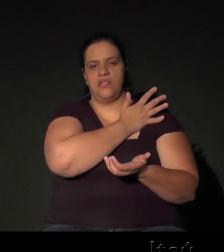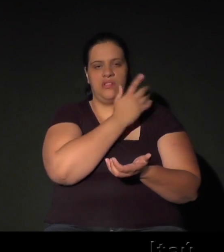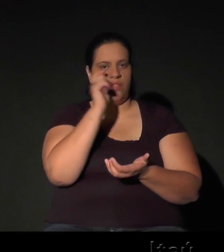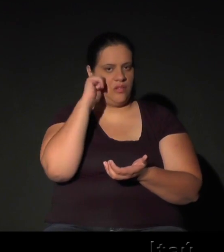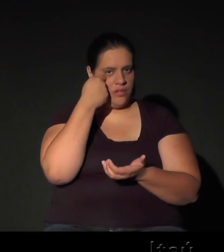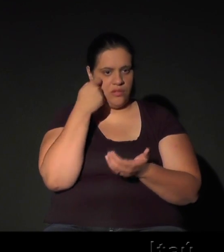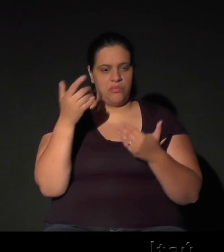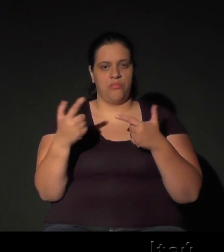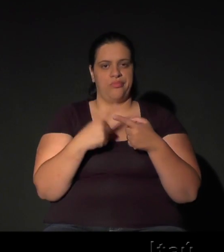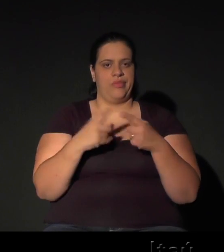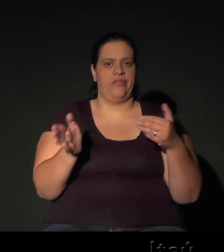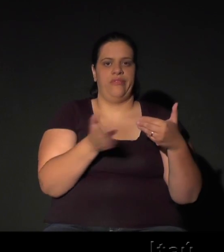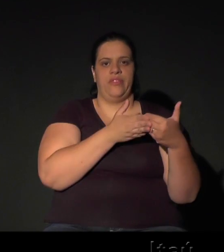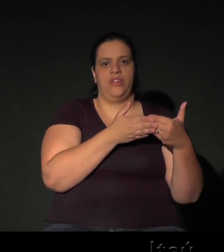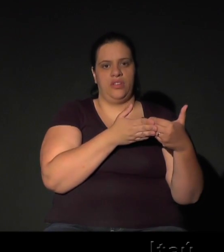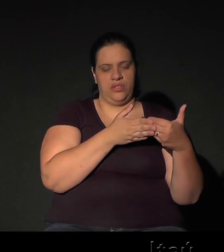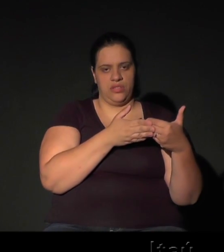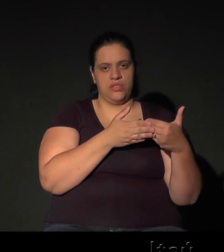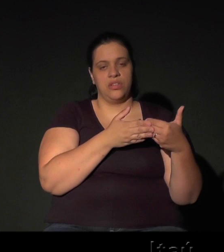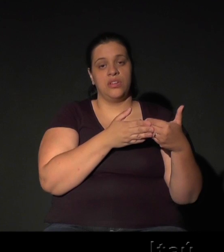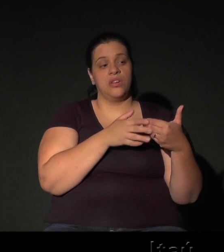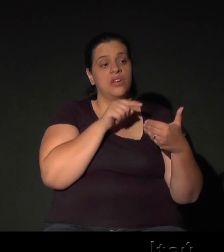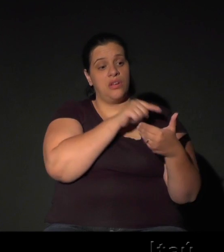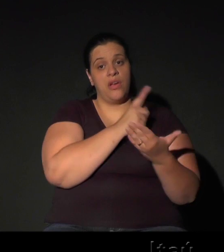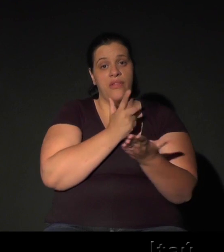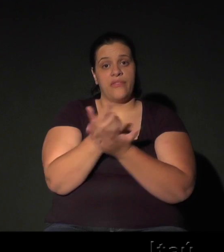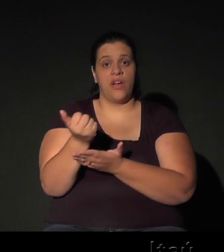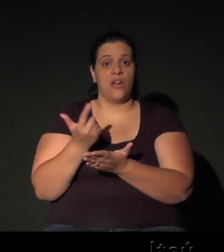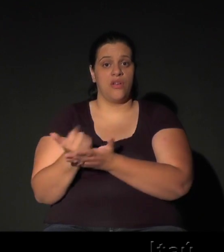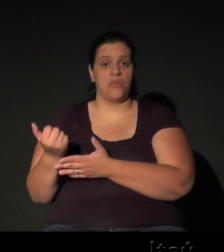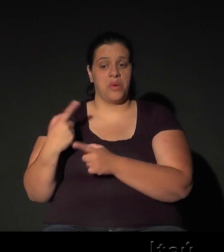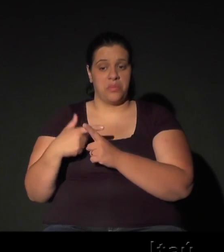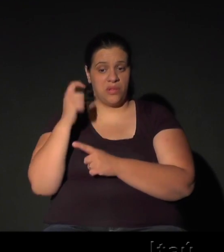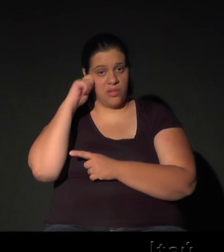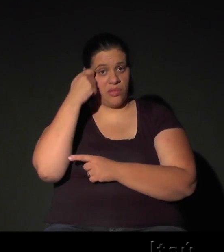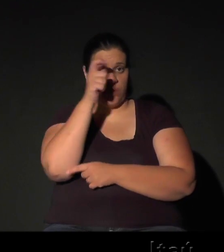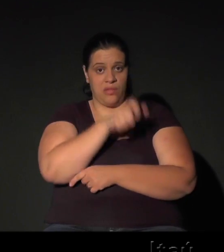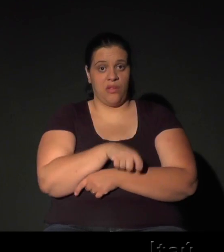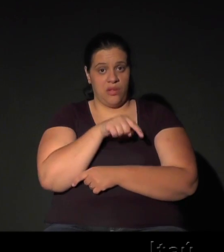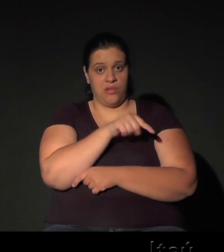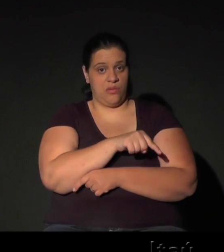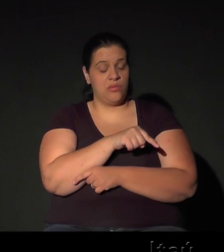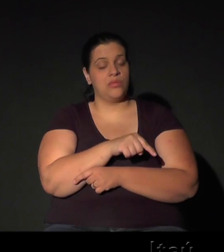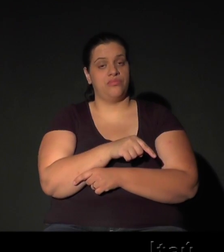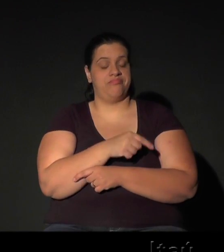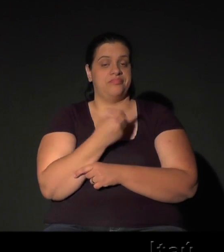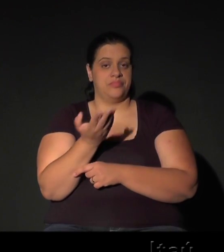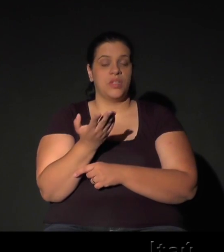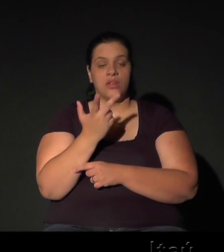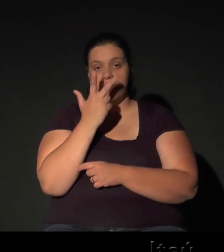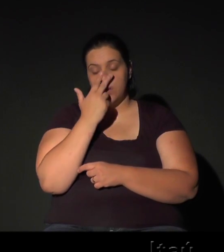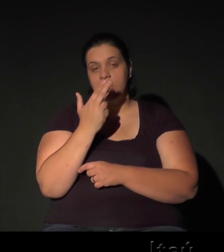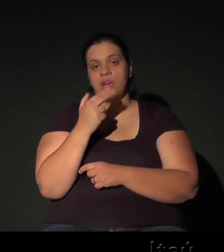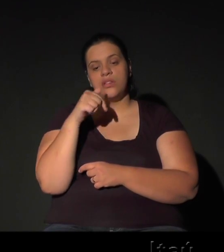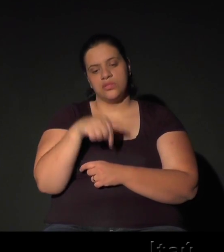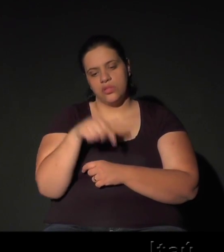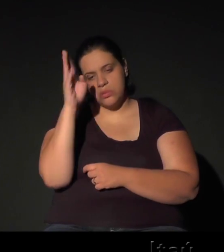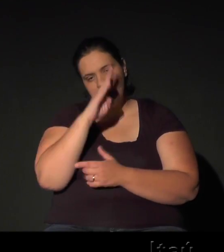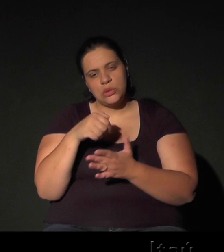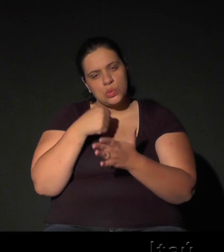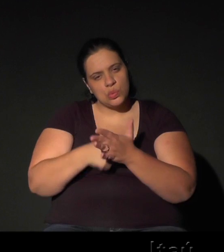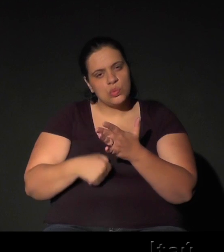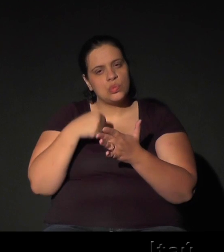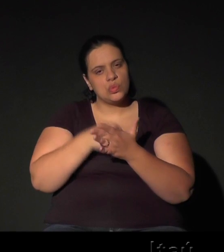né que fecha a porta pro garoto que vai consumir porque ele é negro né então eh a gente tá batalhando no Brasil